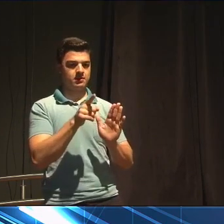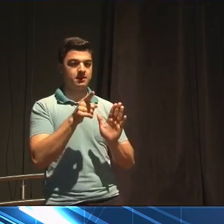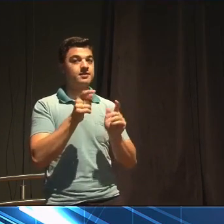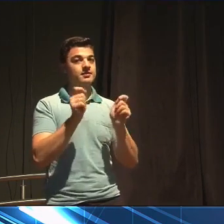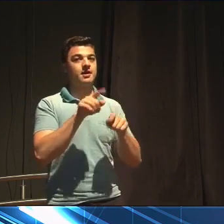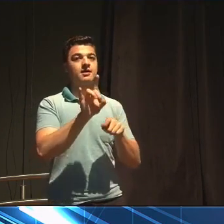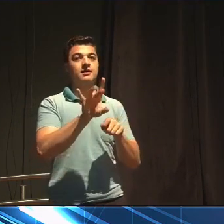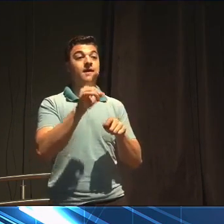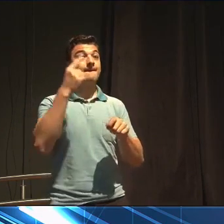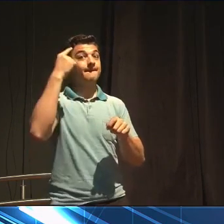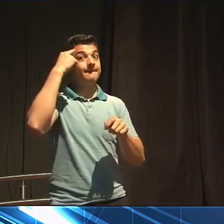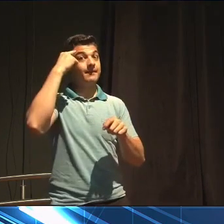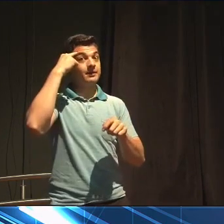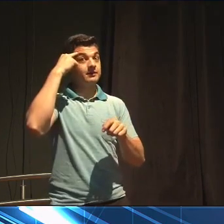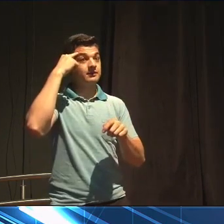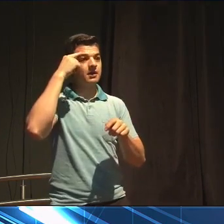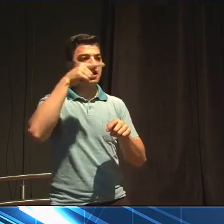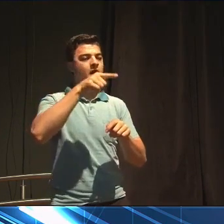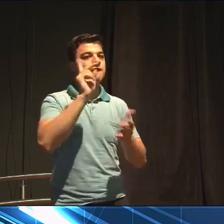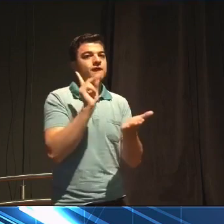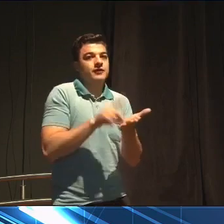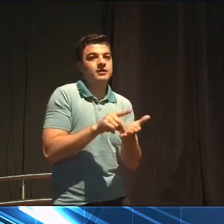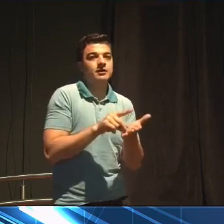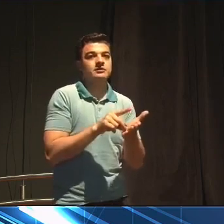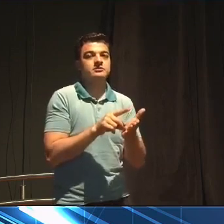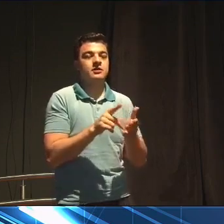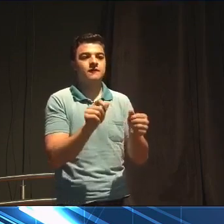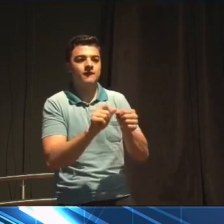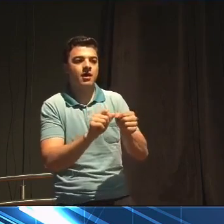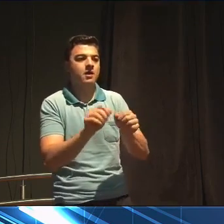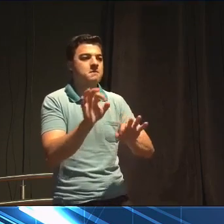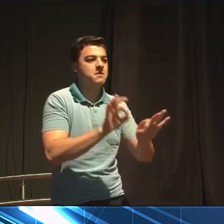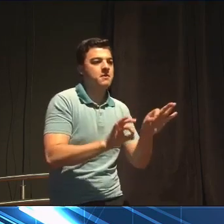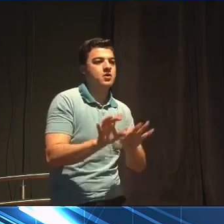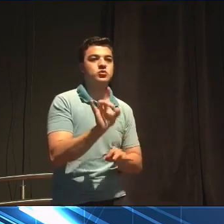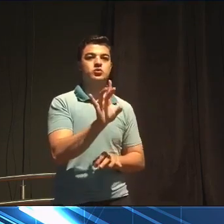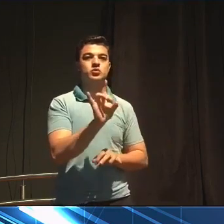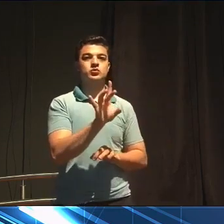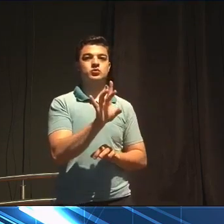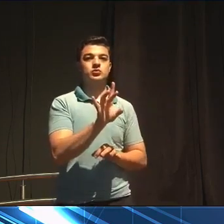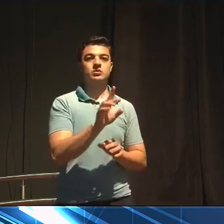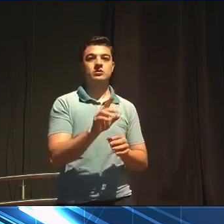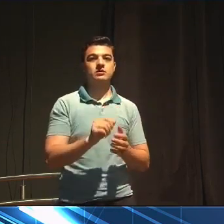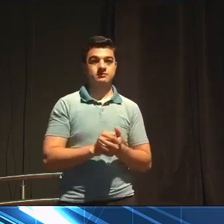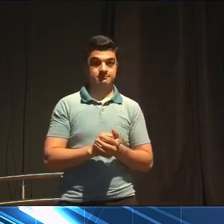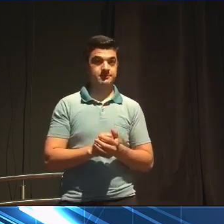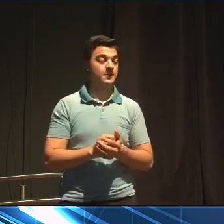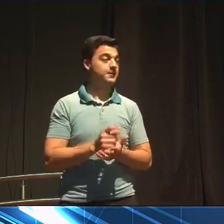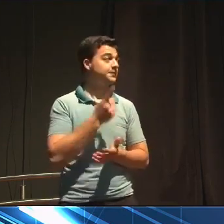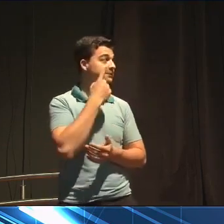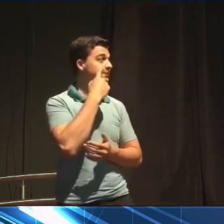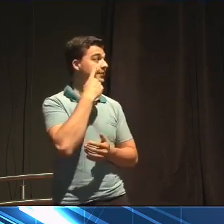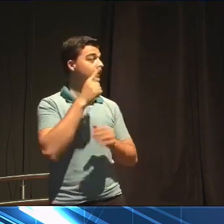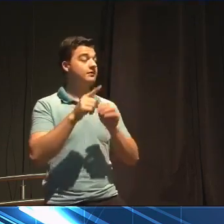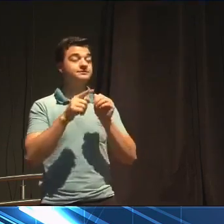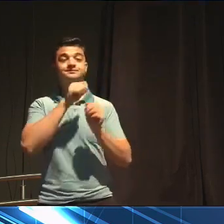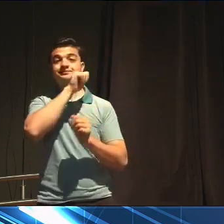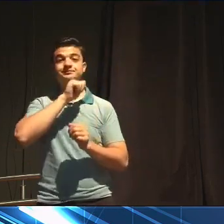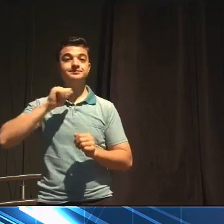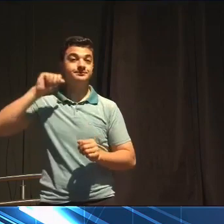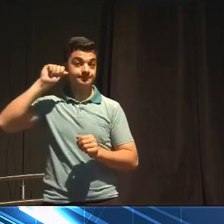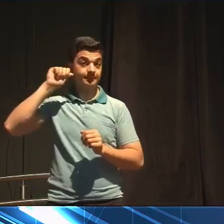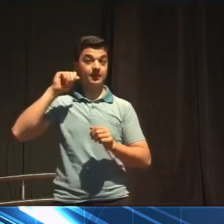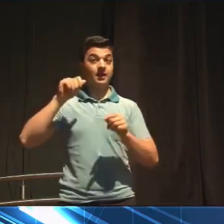isso. Então, esse é o primeiro, que é o caso da Amazon, que eles usam os digital twins dos centros